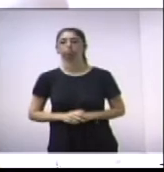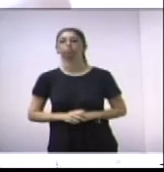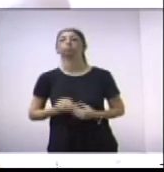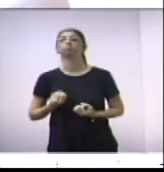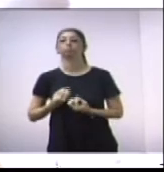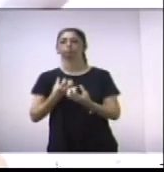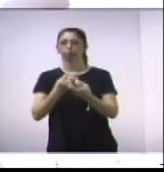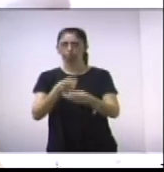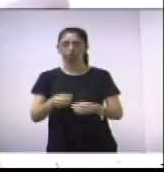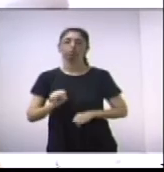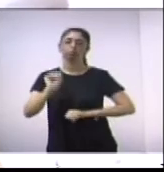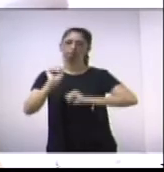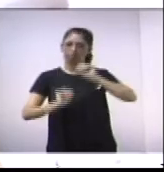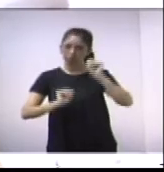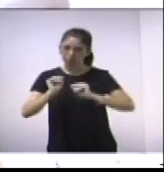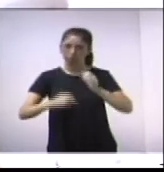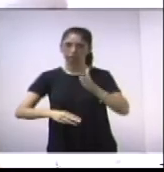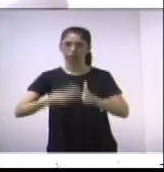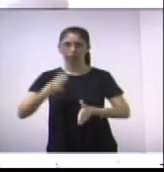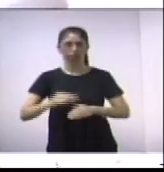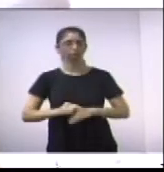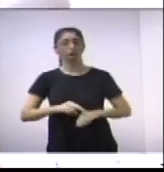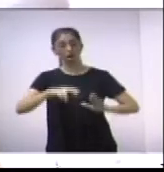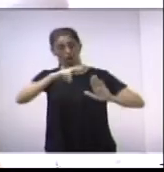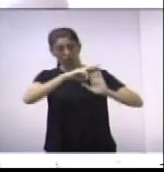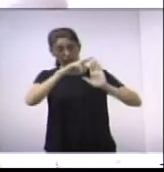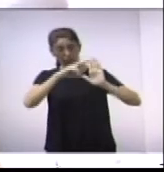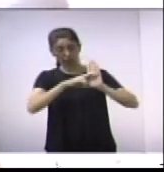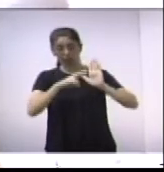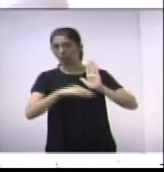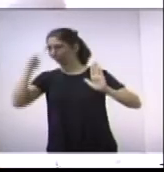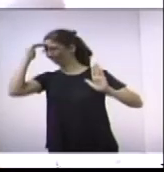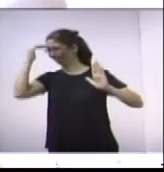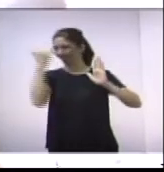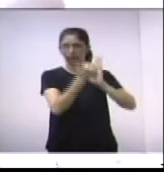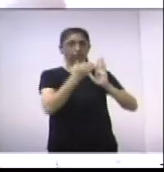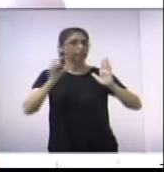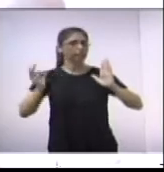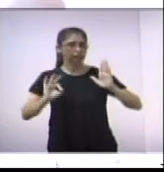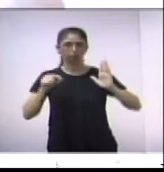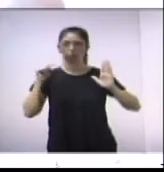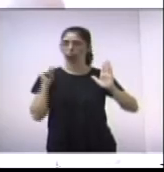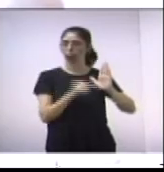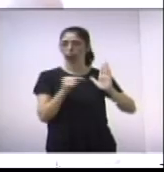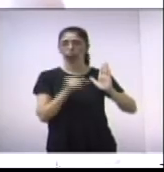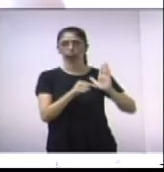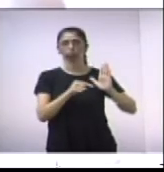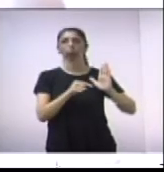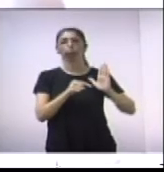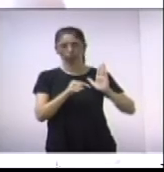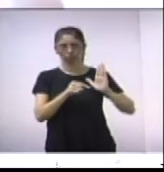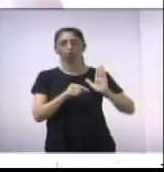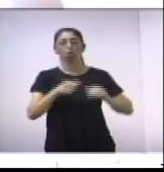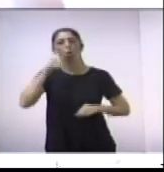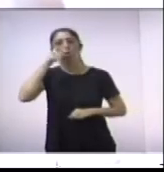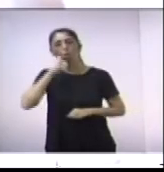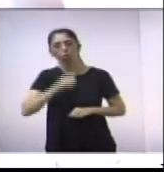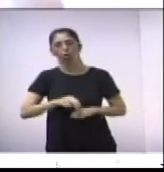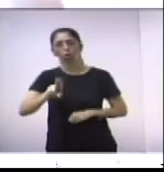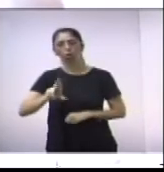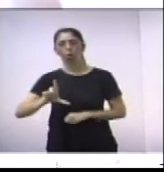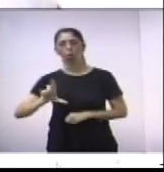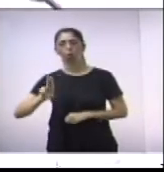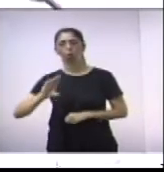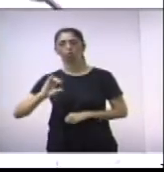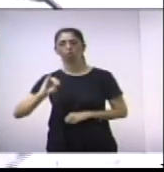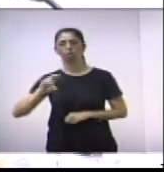que a MD4 descumpriu o referido edital, existe a seguinte afirmação feita pela jornalista Luciana Félix, da